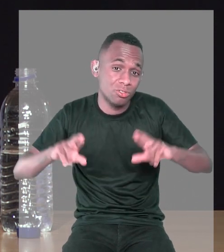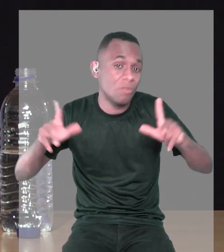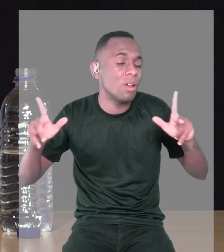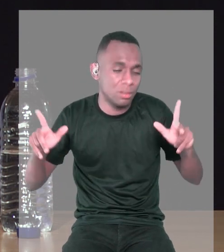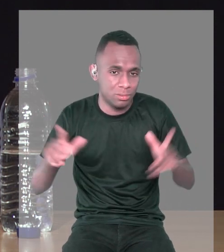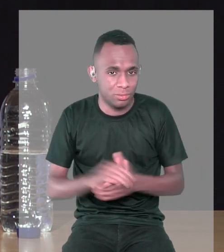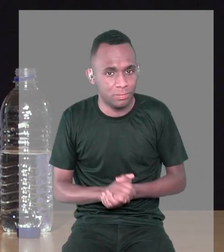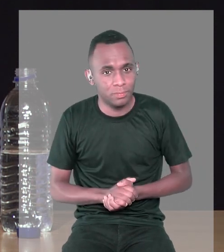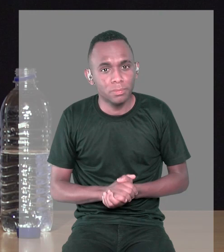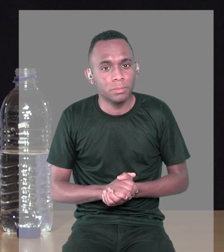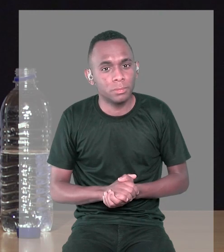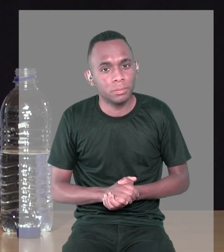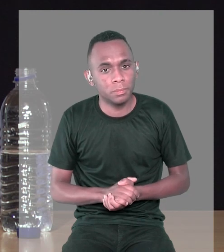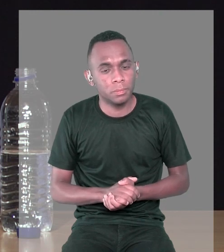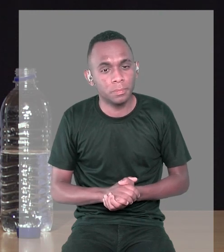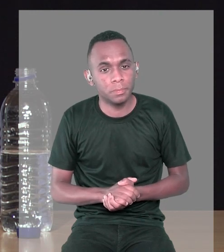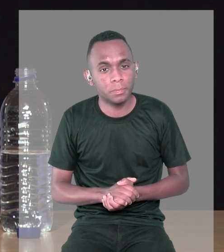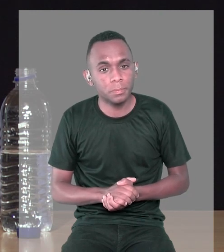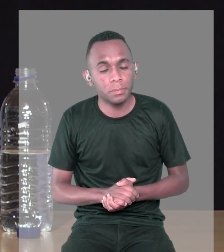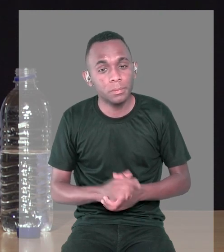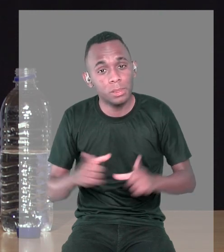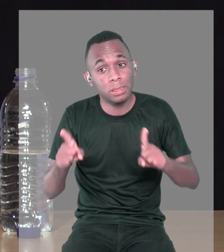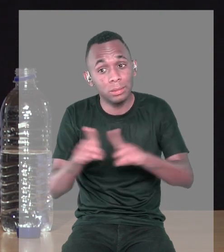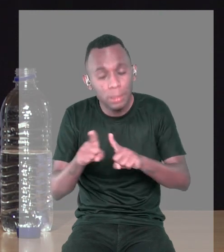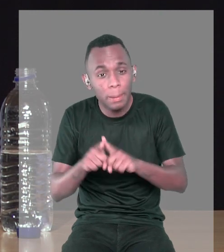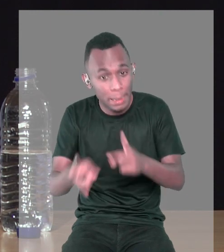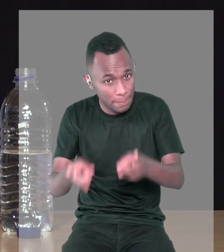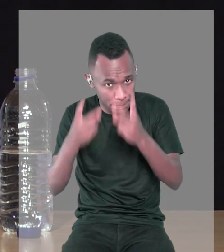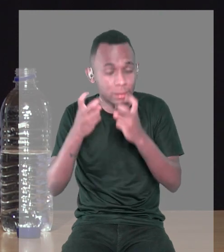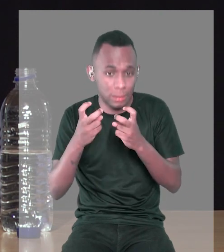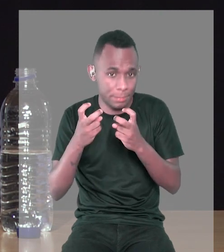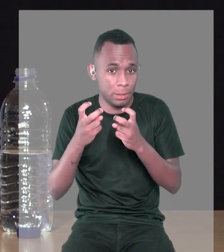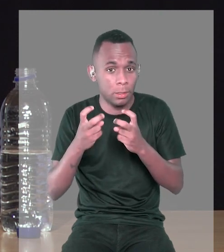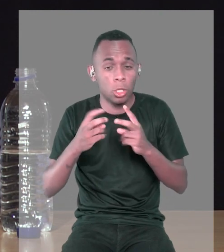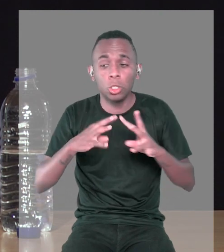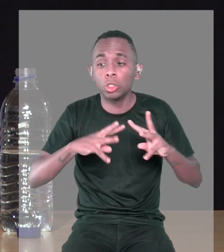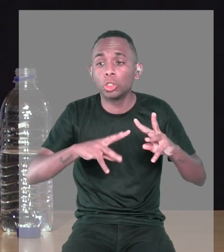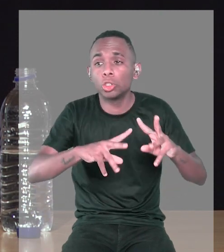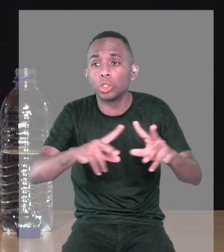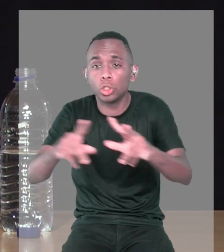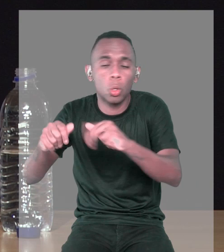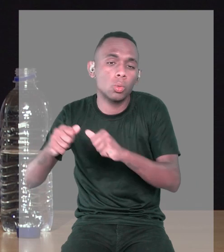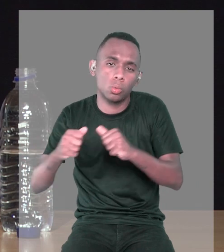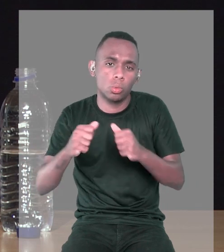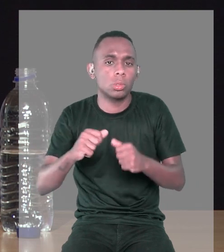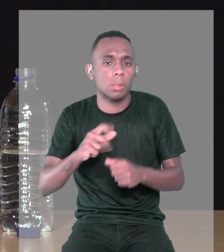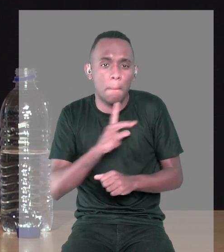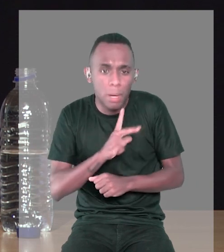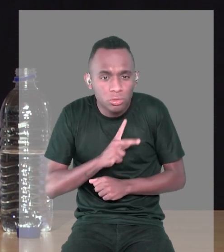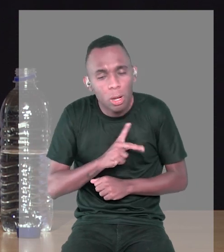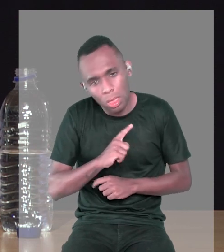Apenas é inconfundível. O paradoxo está aí. Todos são